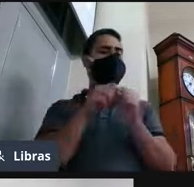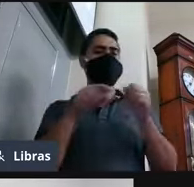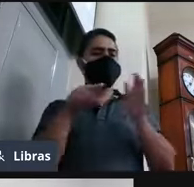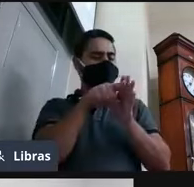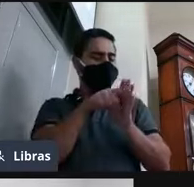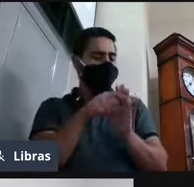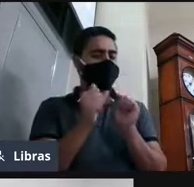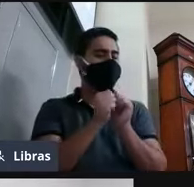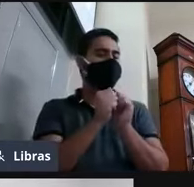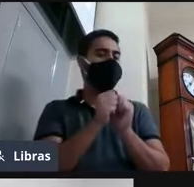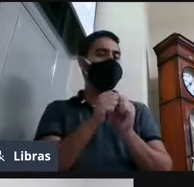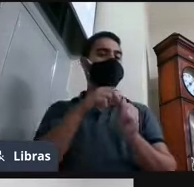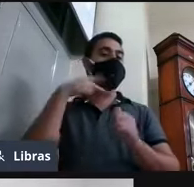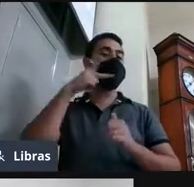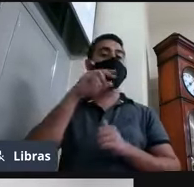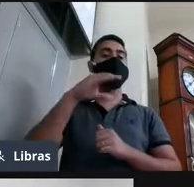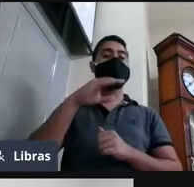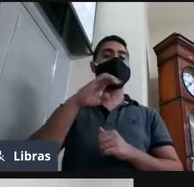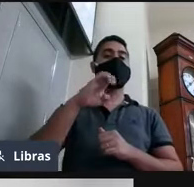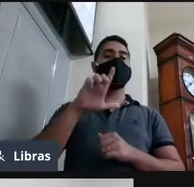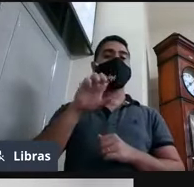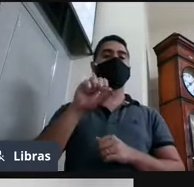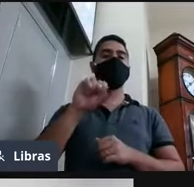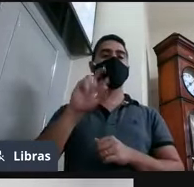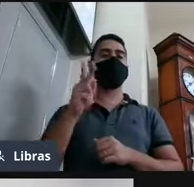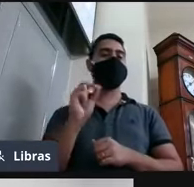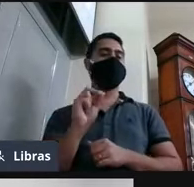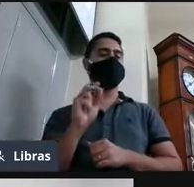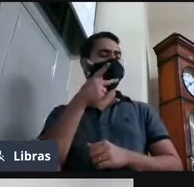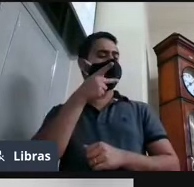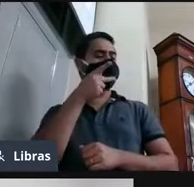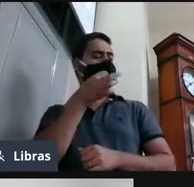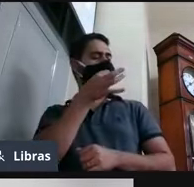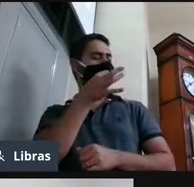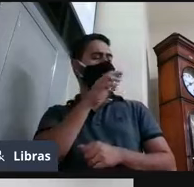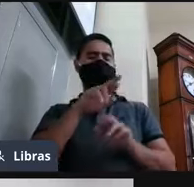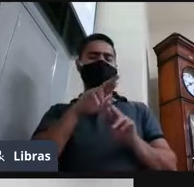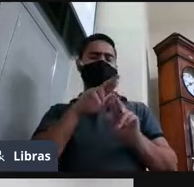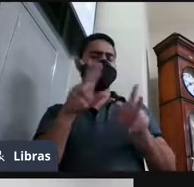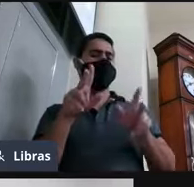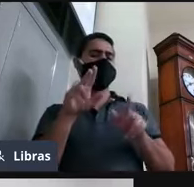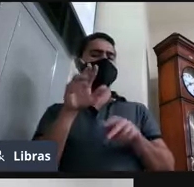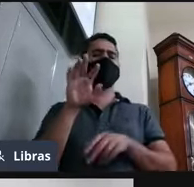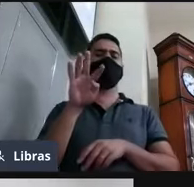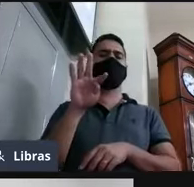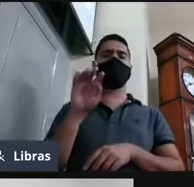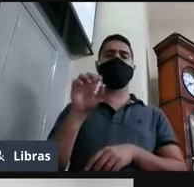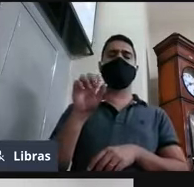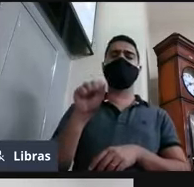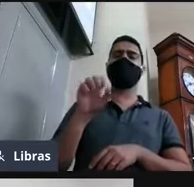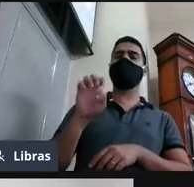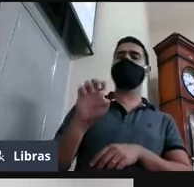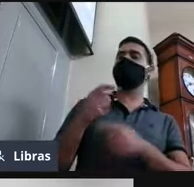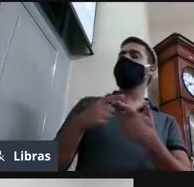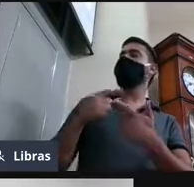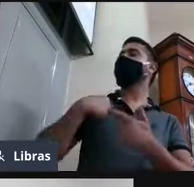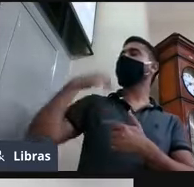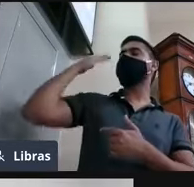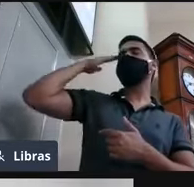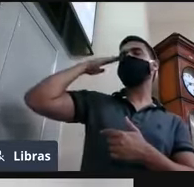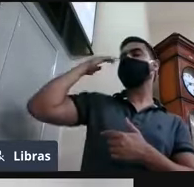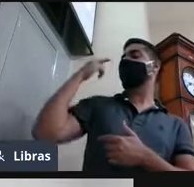Celcinho, dando um parecer contrário ao Tribunal de Contas, por entender que não